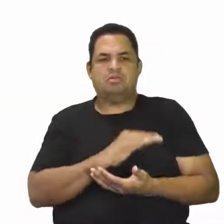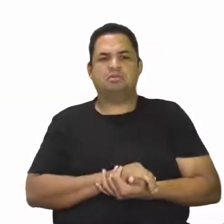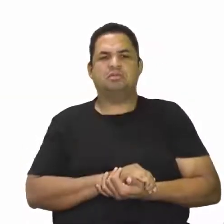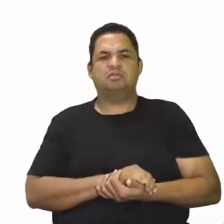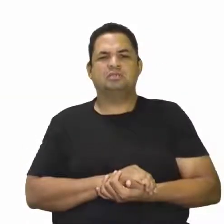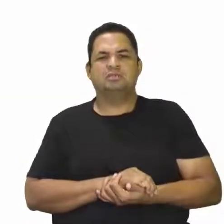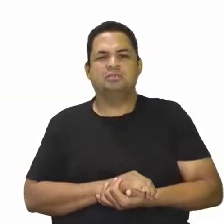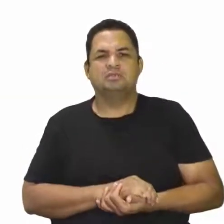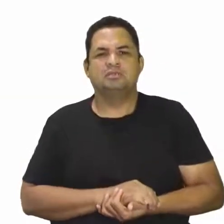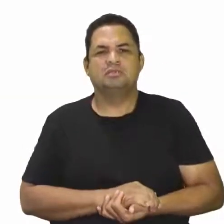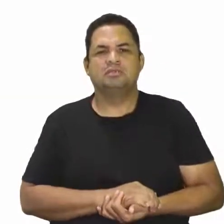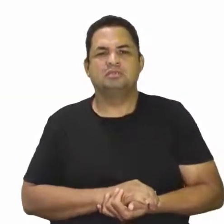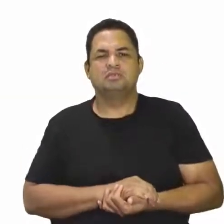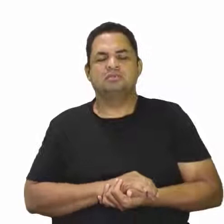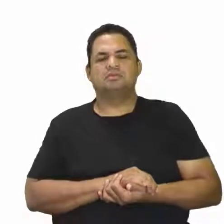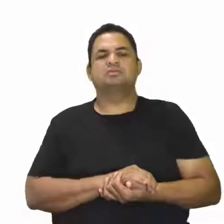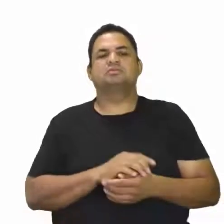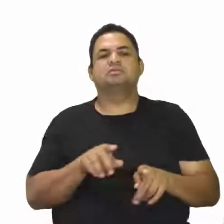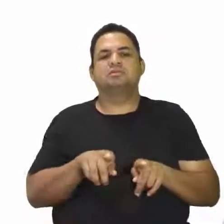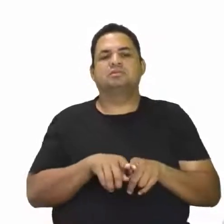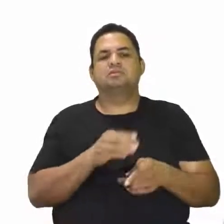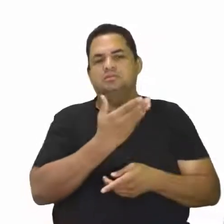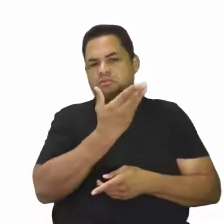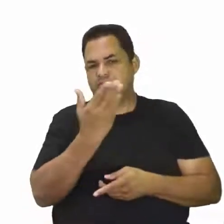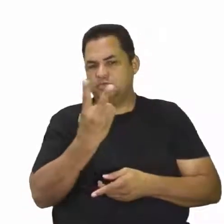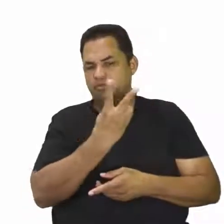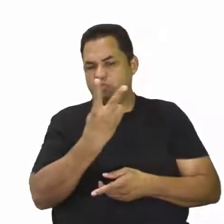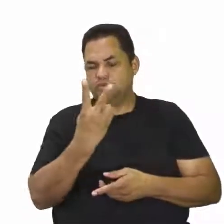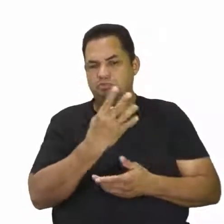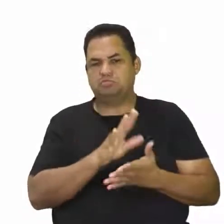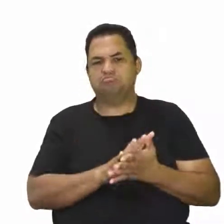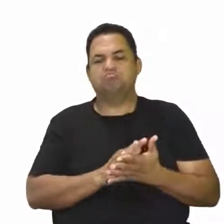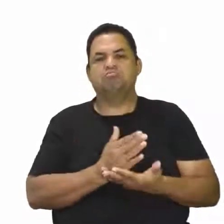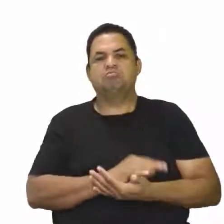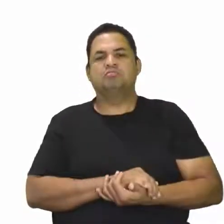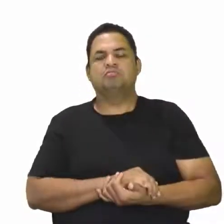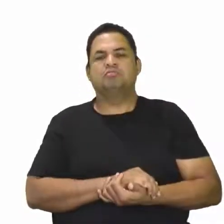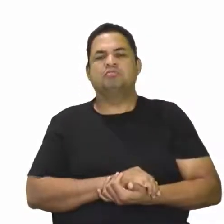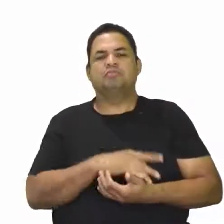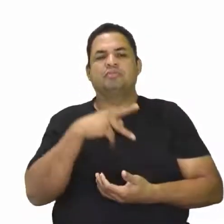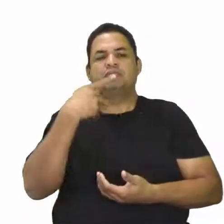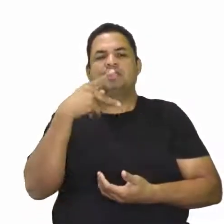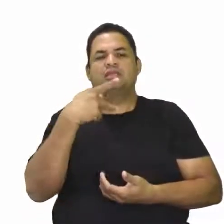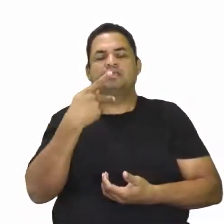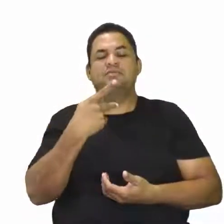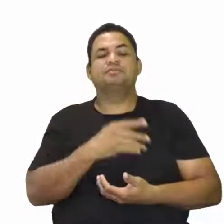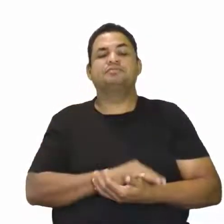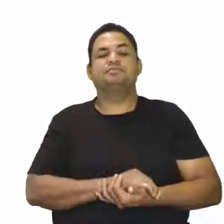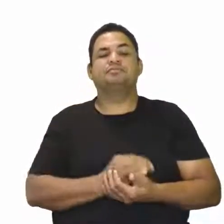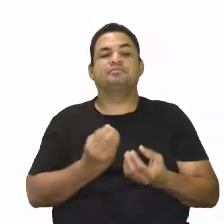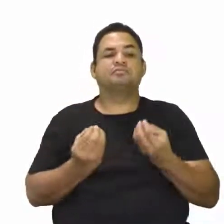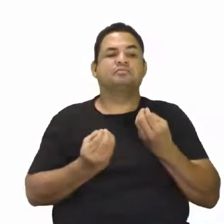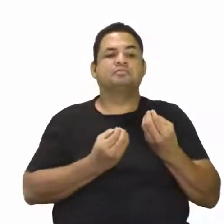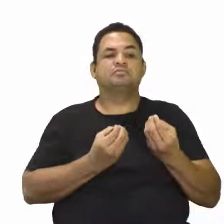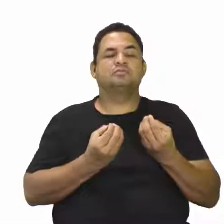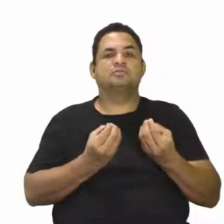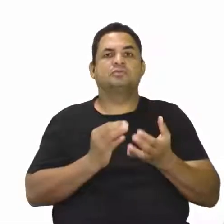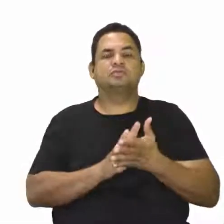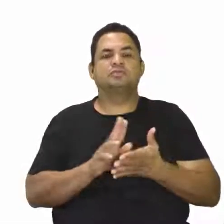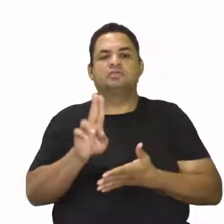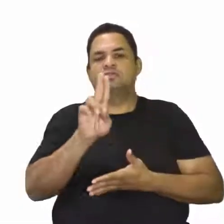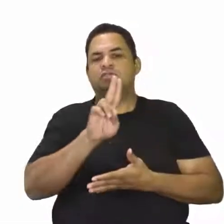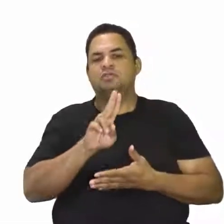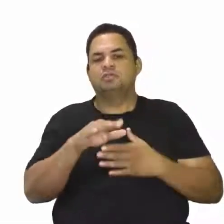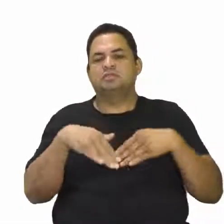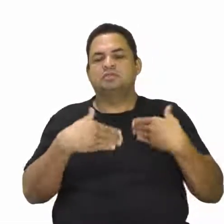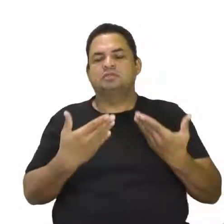E aí nós falamos do uso do muito e do mútil, não é? Falamos de como ele é utilizado.